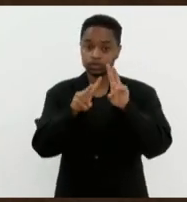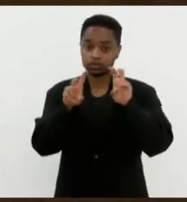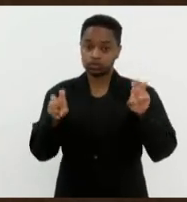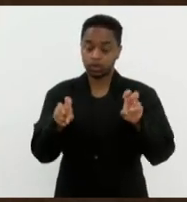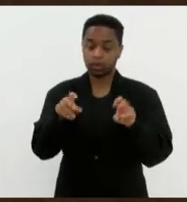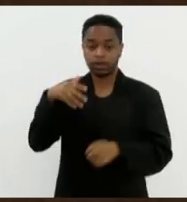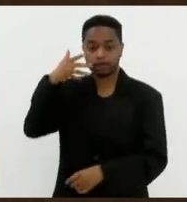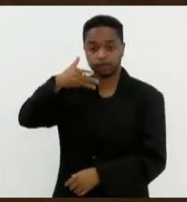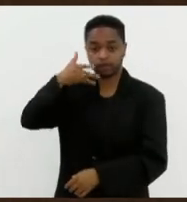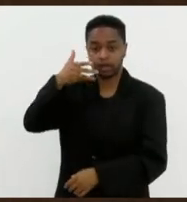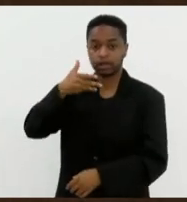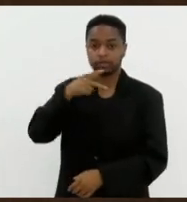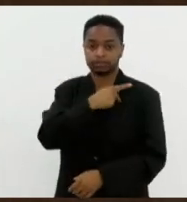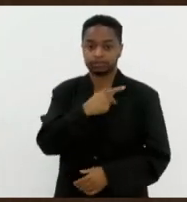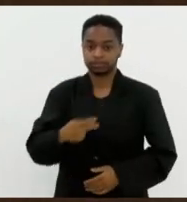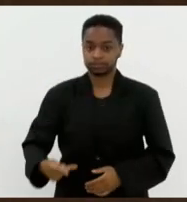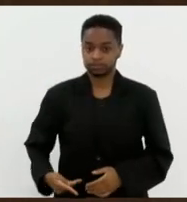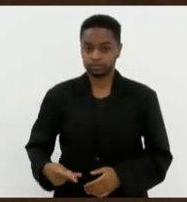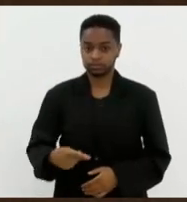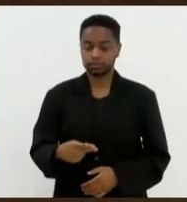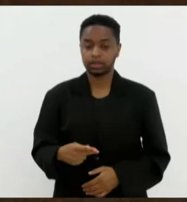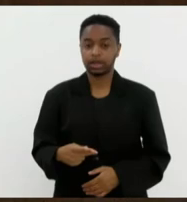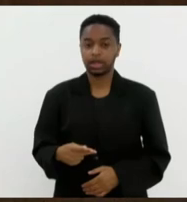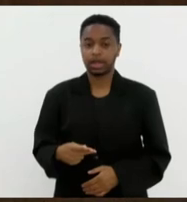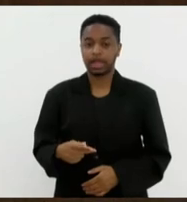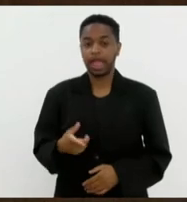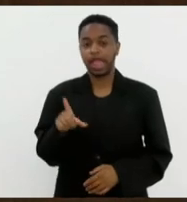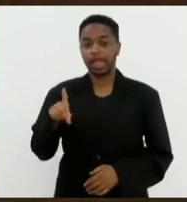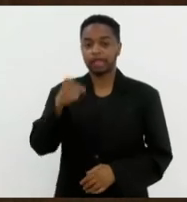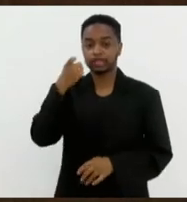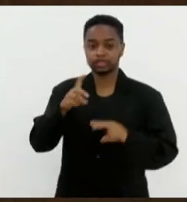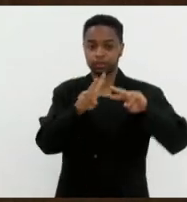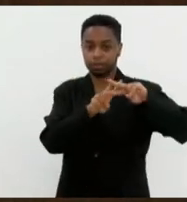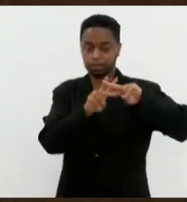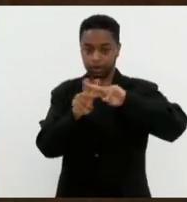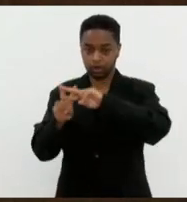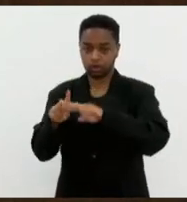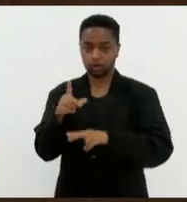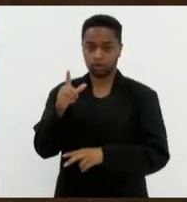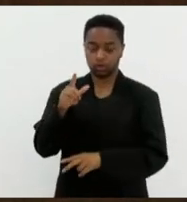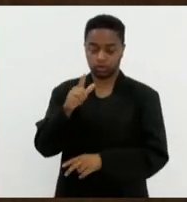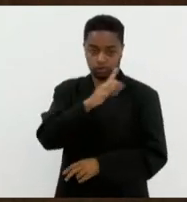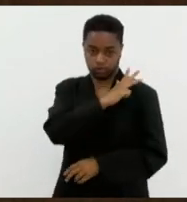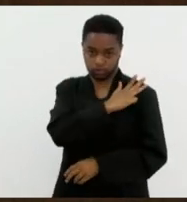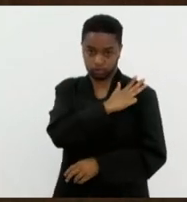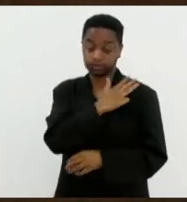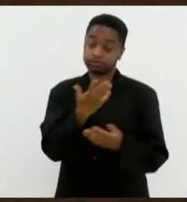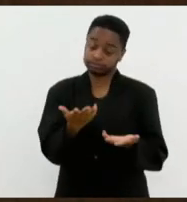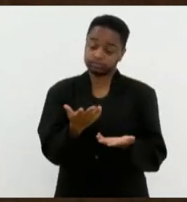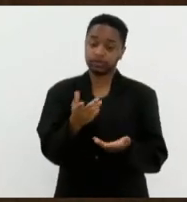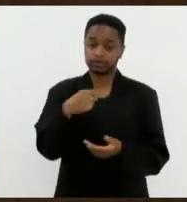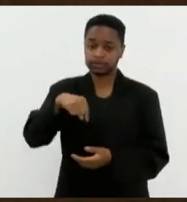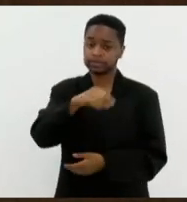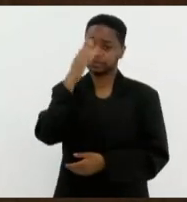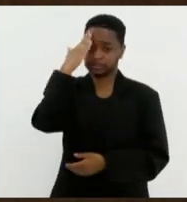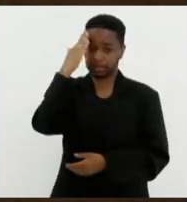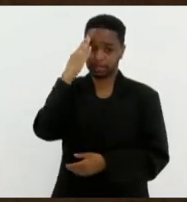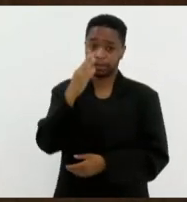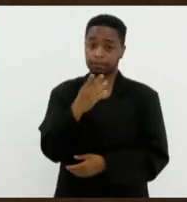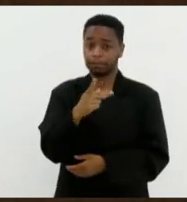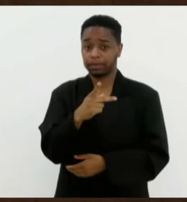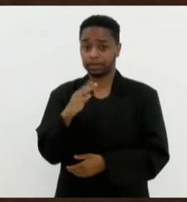do presidente descondenado Lula, assim, toda vez, todos sabem que o PT, na hora de